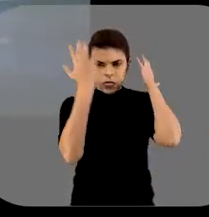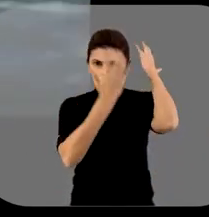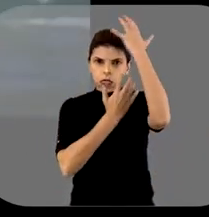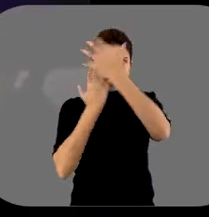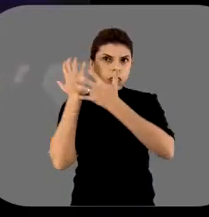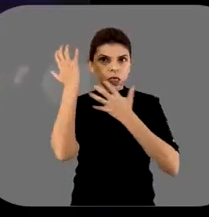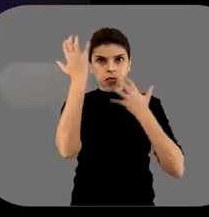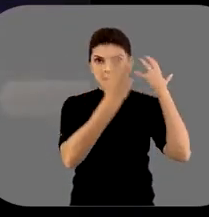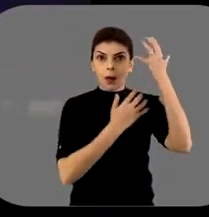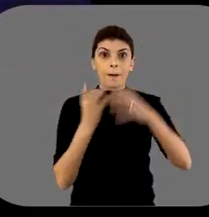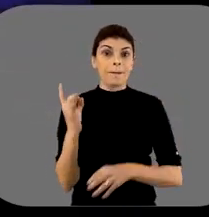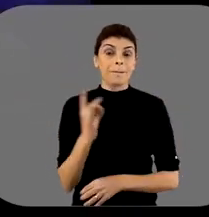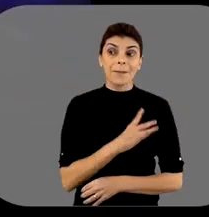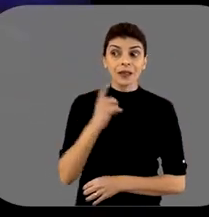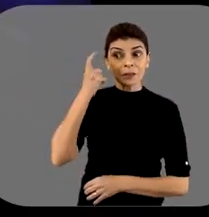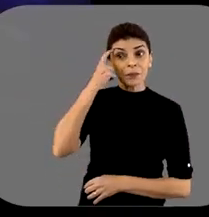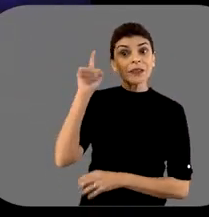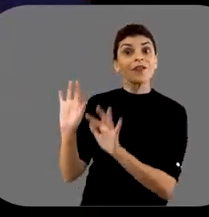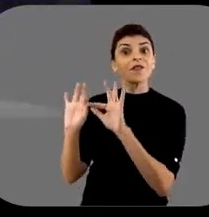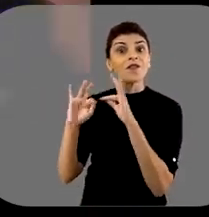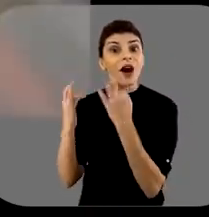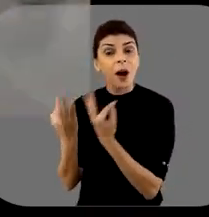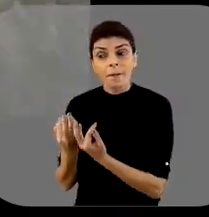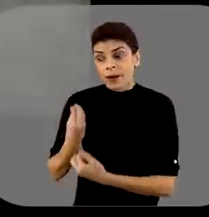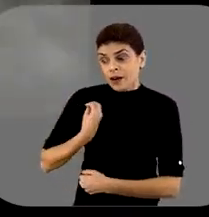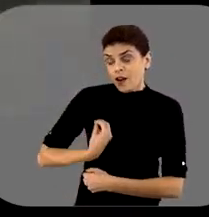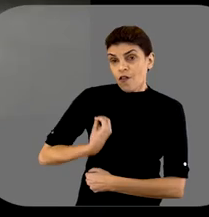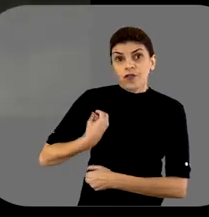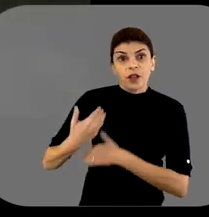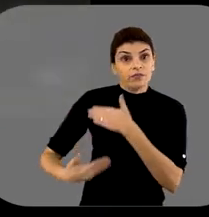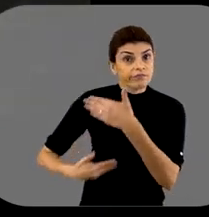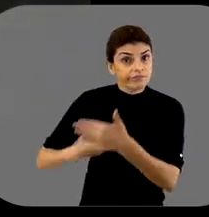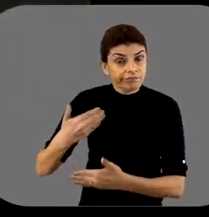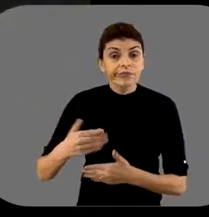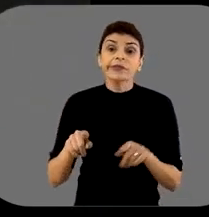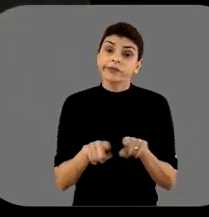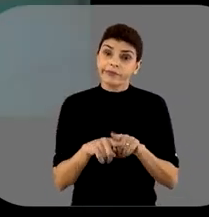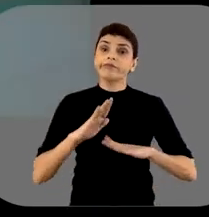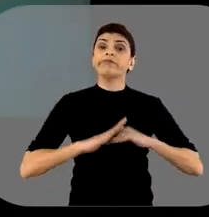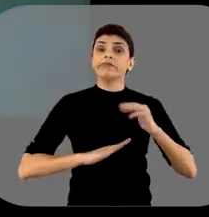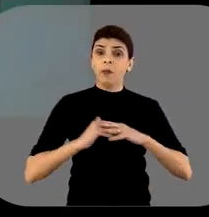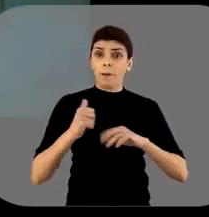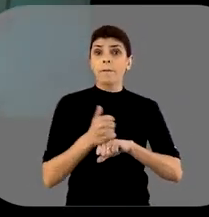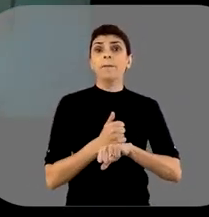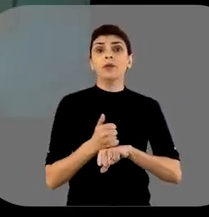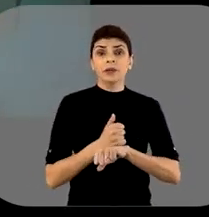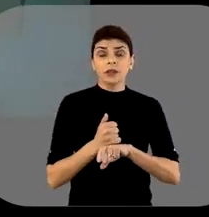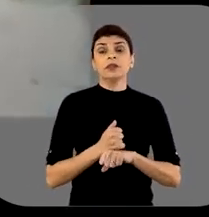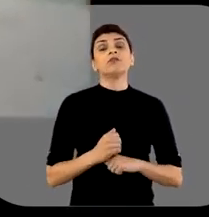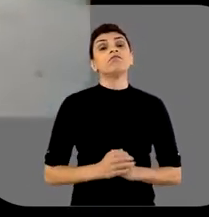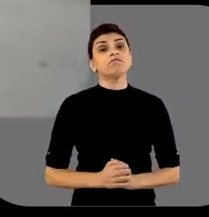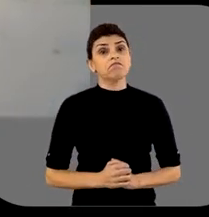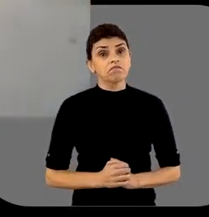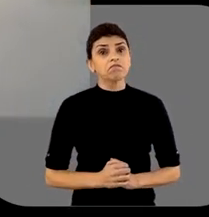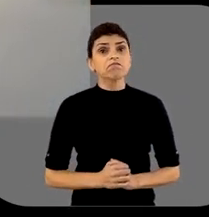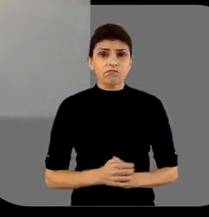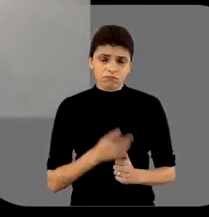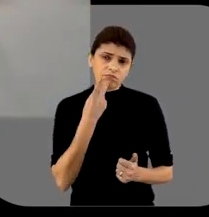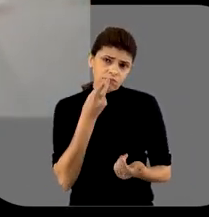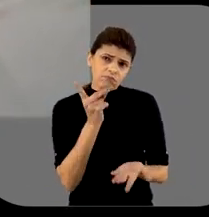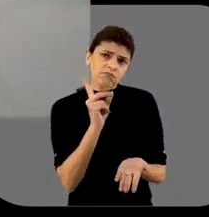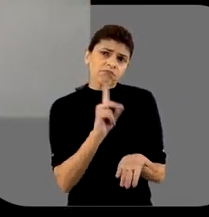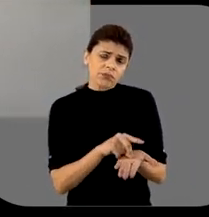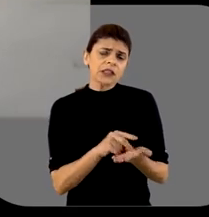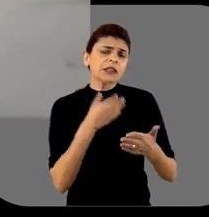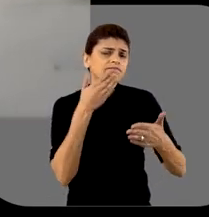coisa pela tua cabeça, né, passa a tua família, passa a tua vida, né, a questão profissional também que tu está desenvolvendo. Então